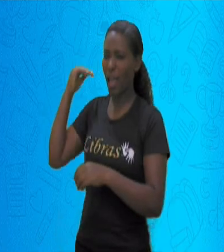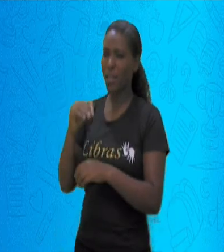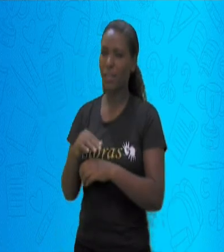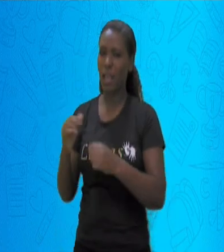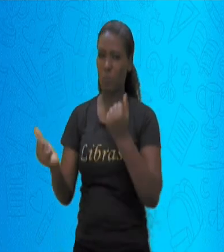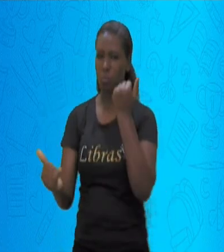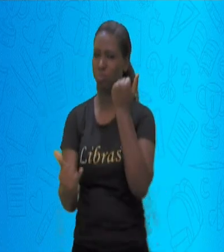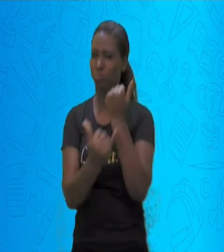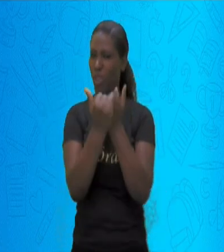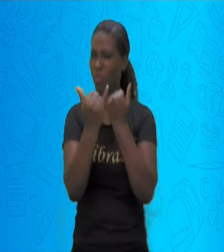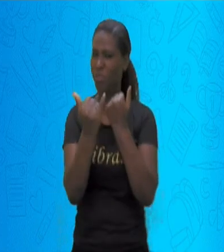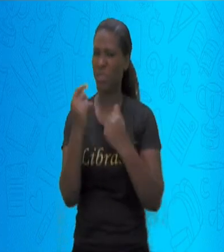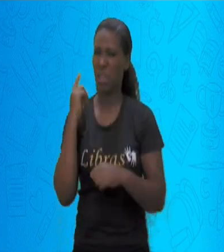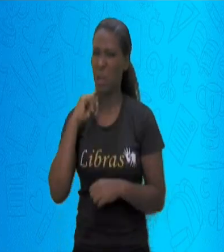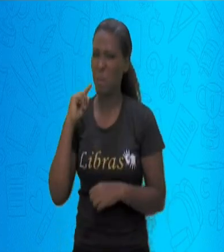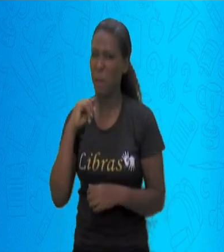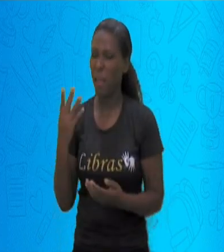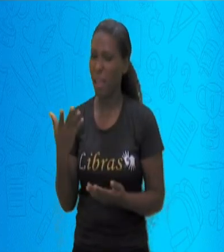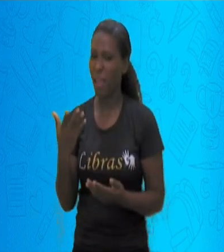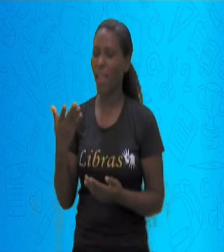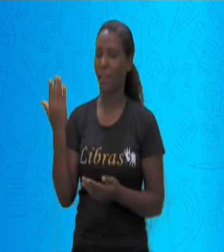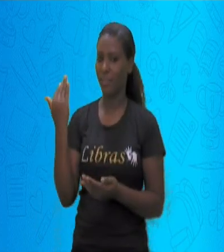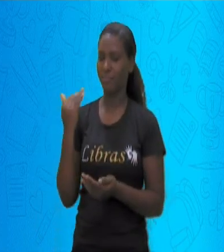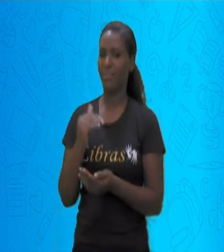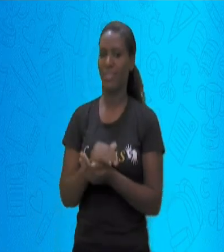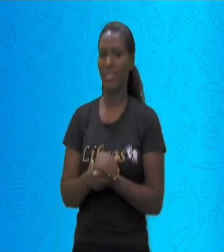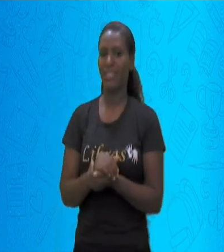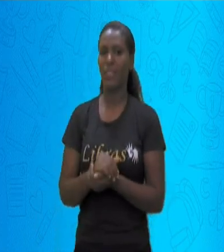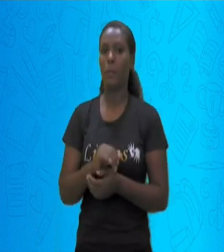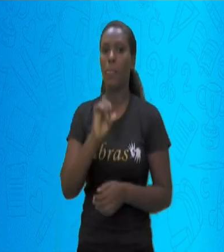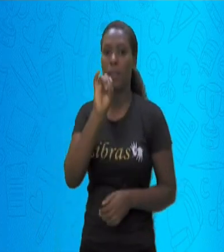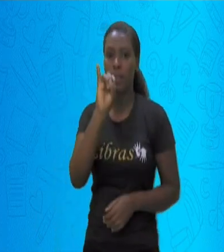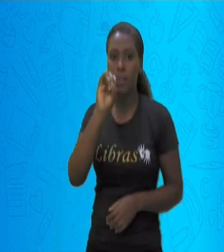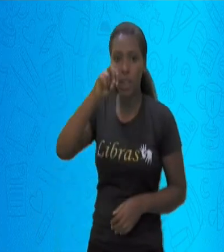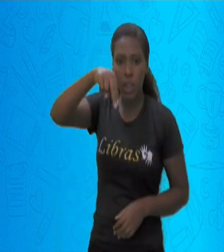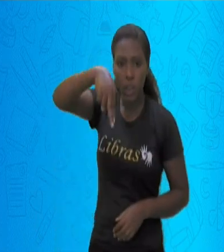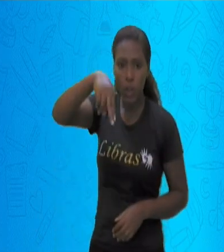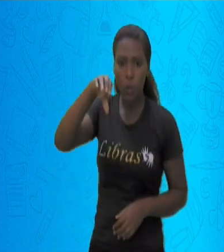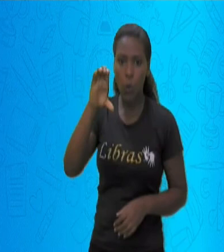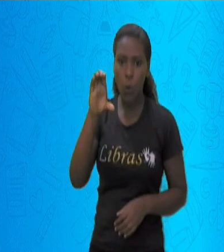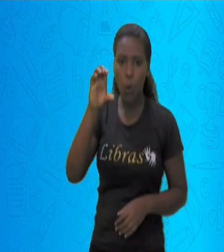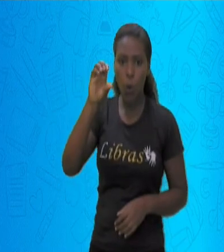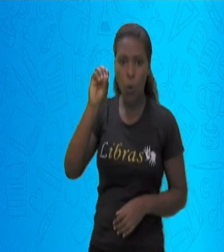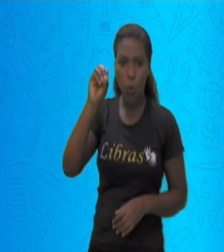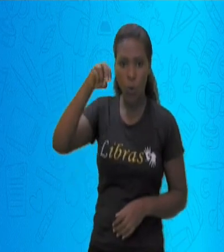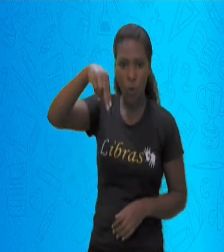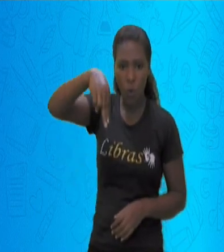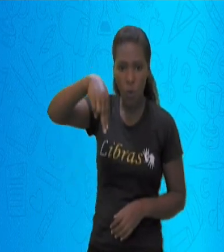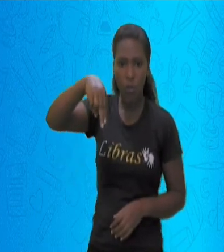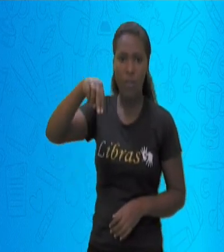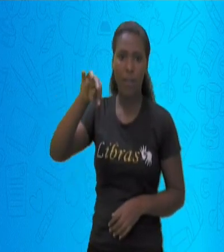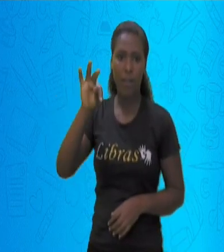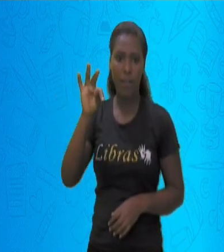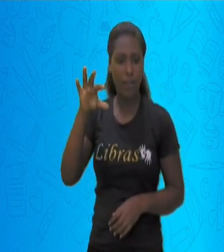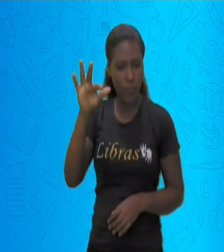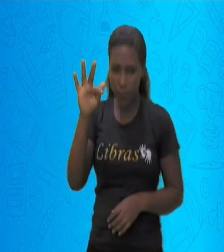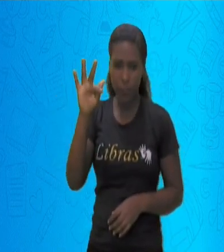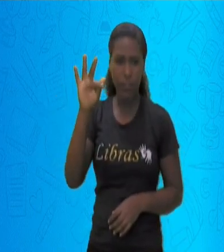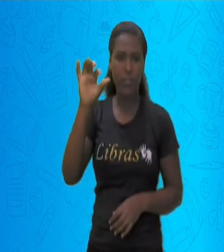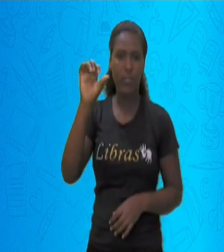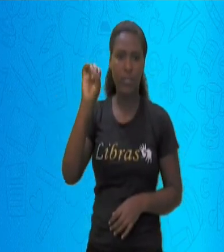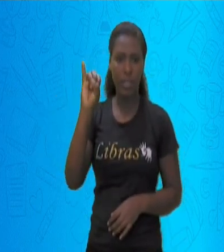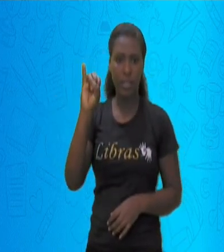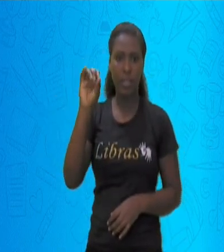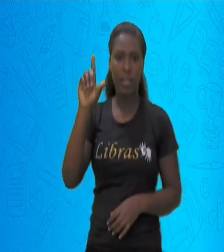que tardia. Essa bandeira ela foi construída, ela foi pensada em um momento onde a gente